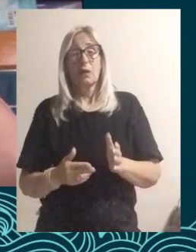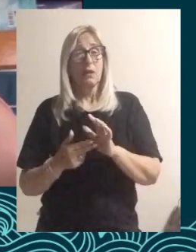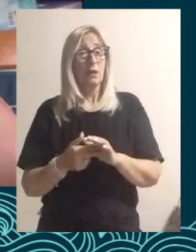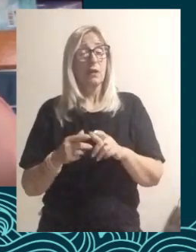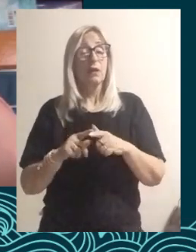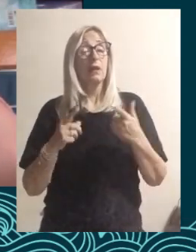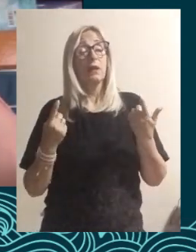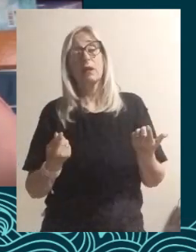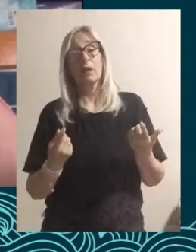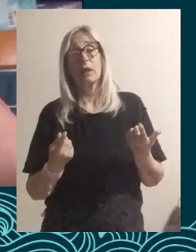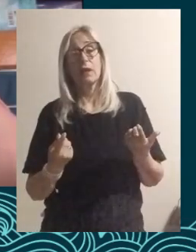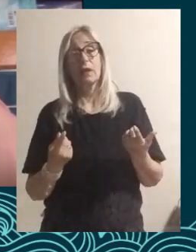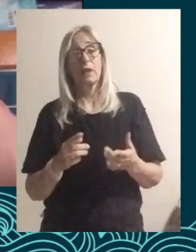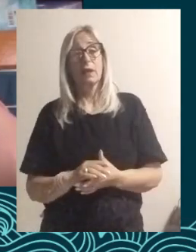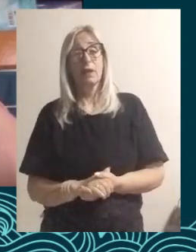rota.